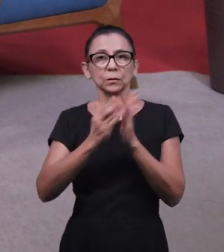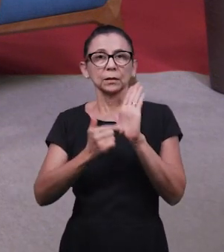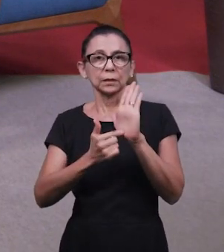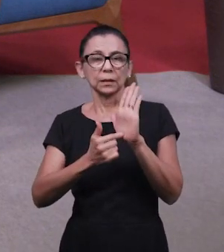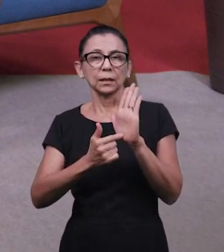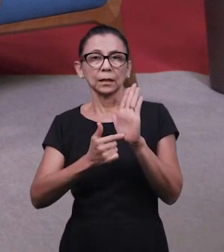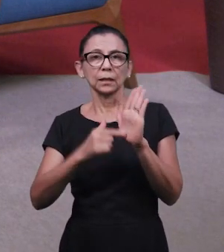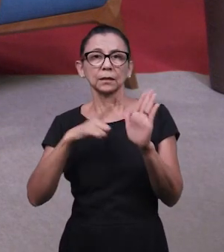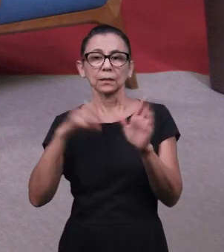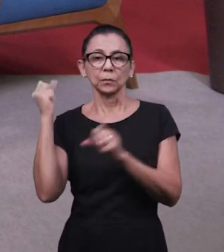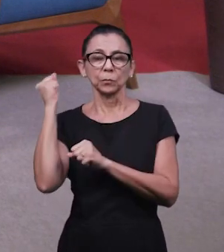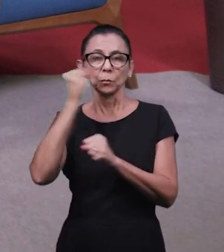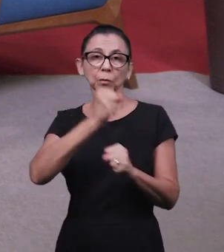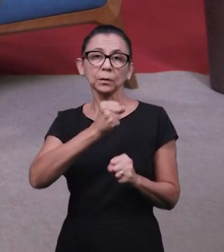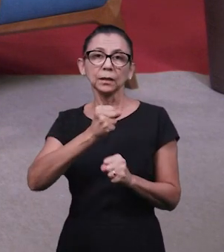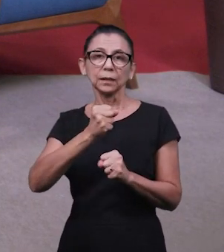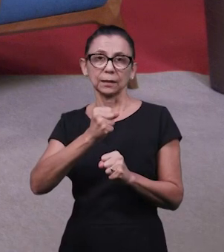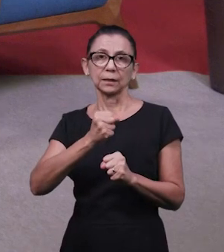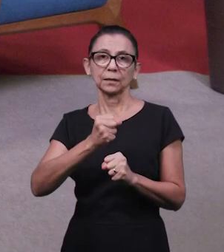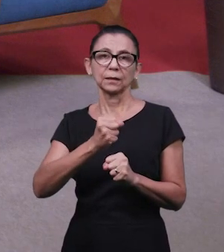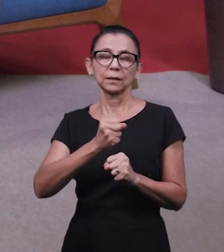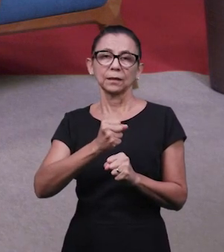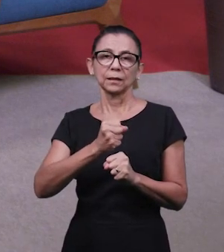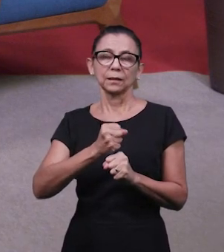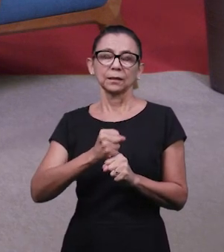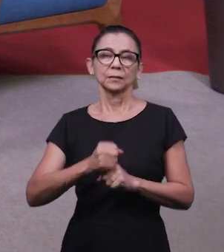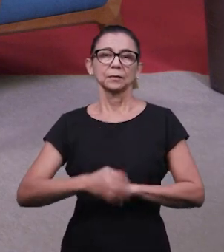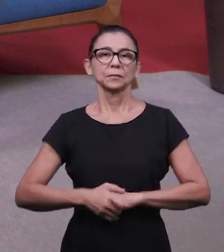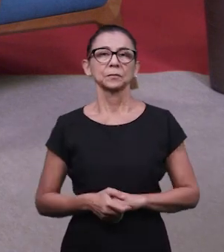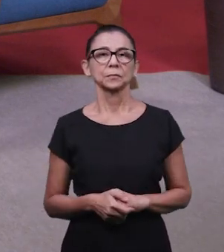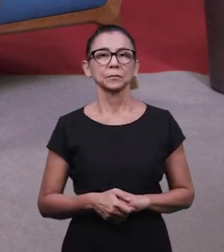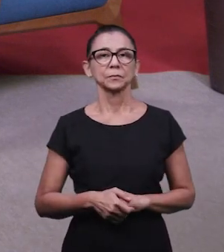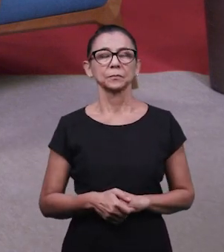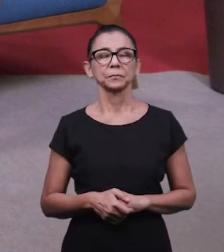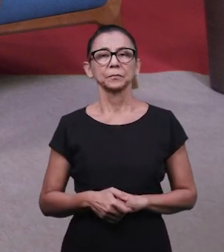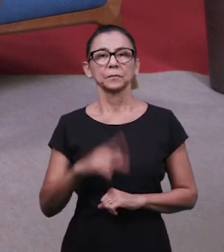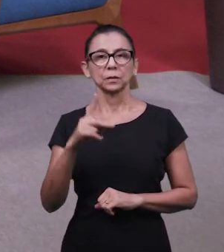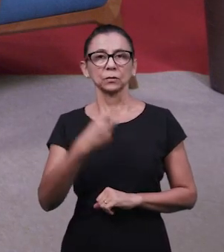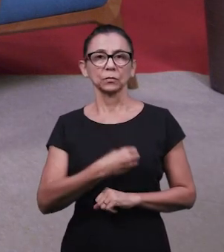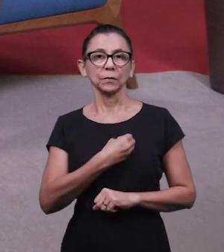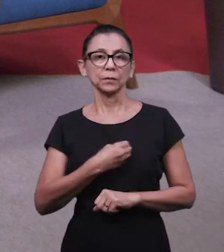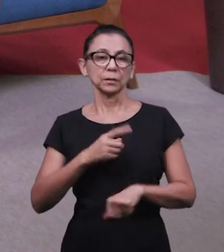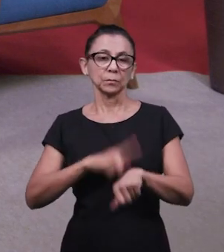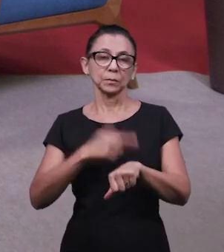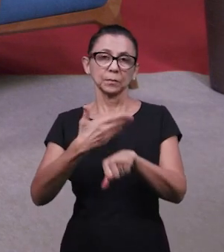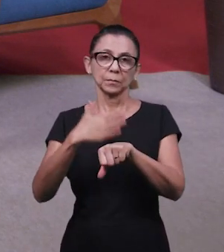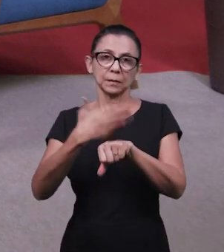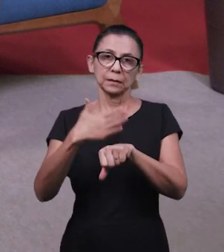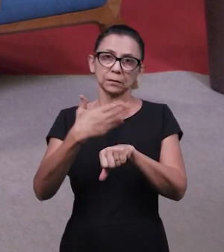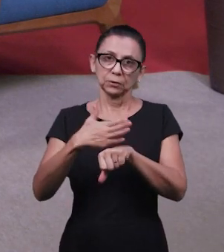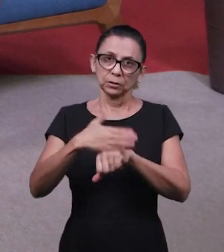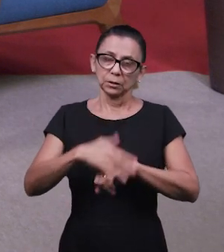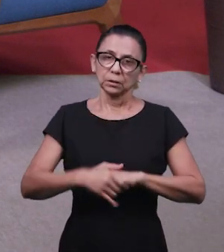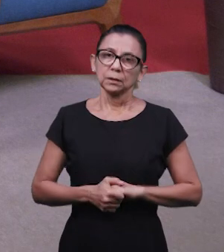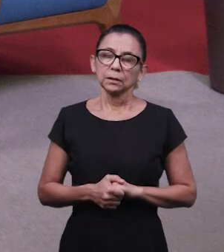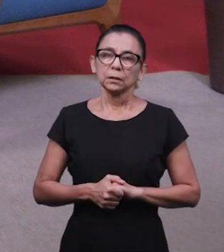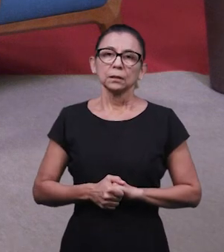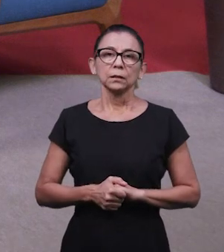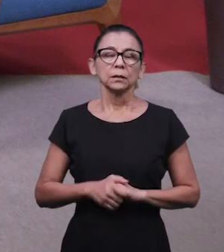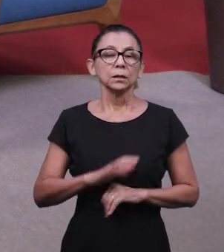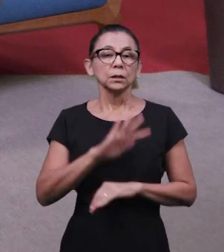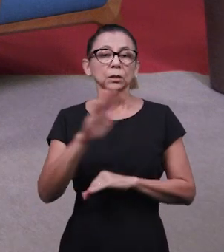com sinais, com evidências. Você pode dizer que alguma coisa é eficiente, mas eficaz é aquilo que traz evidência.